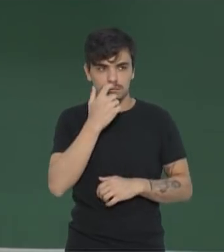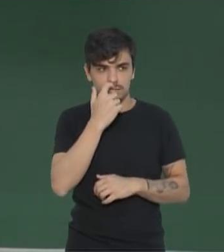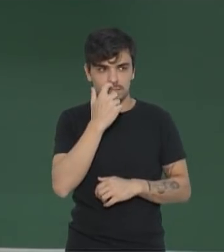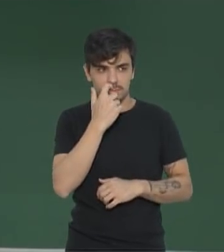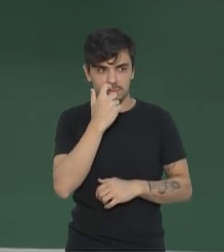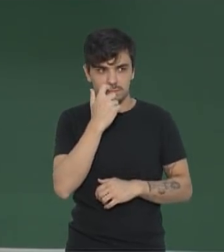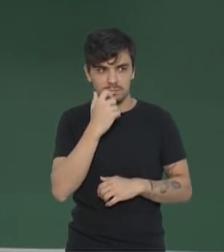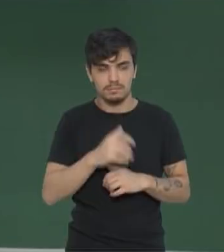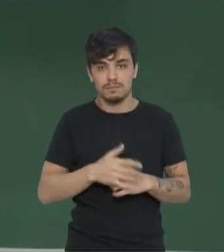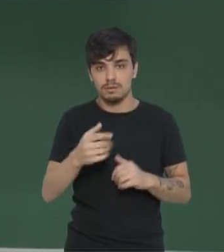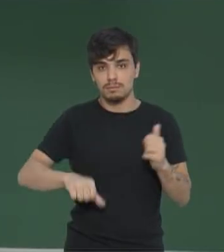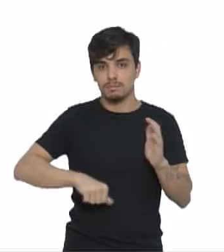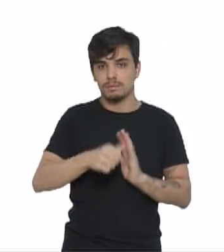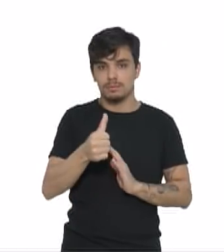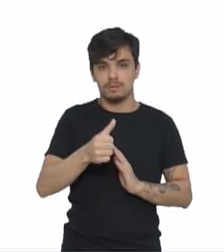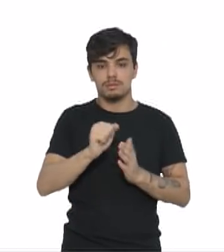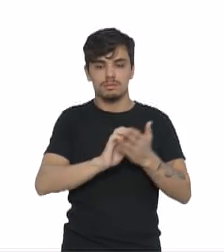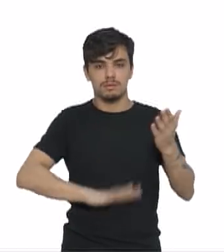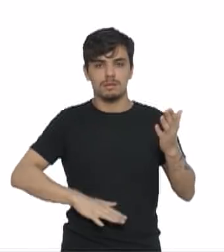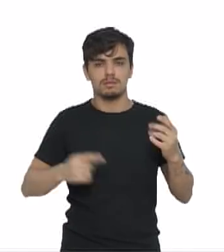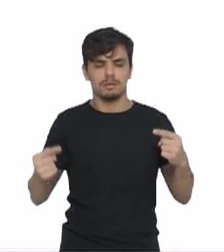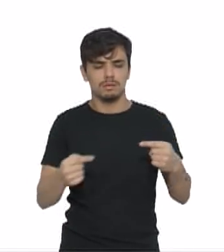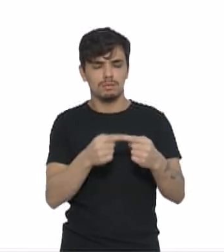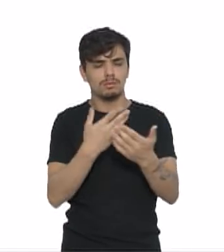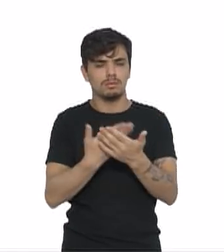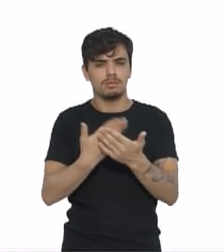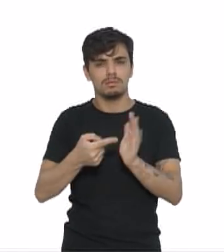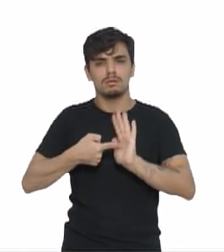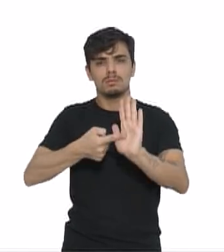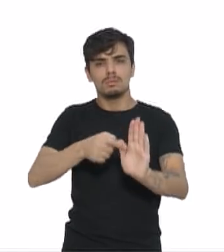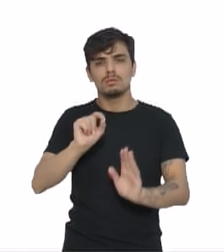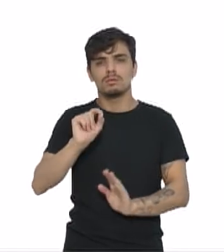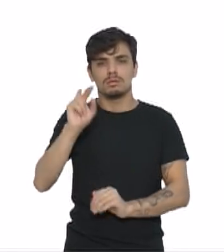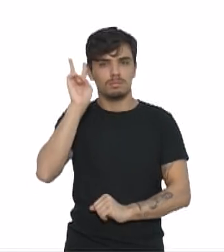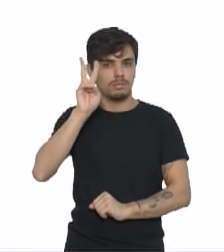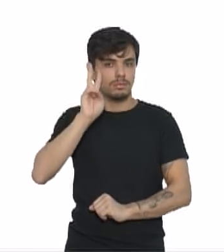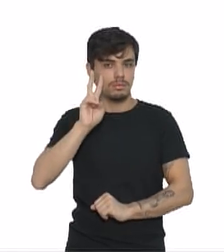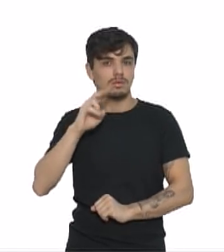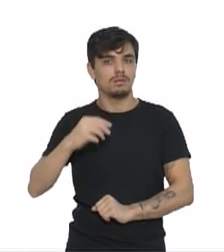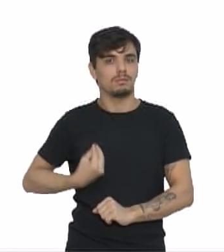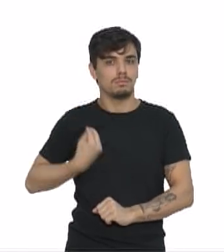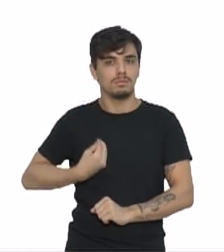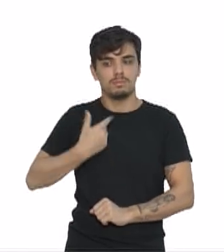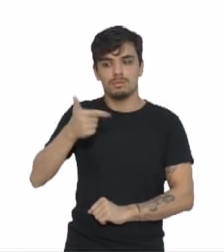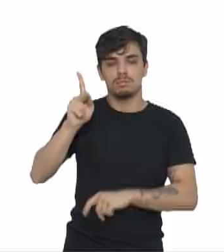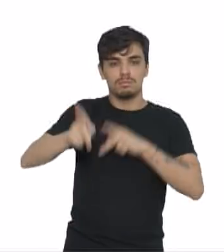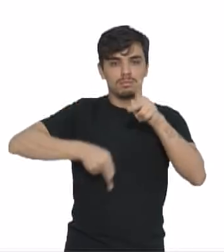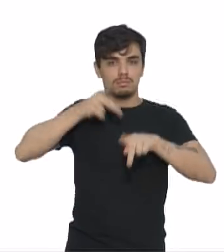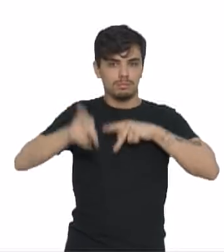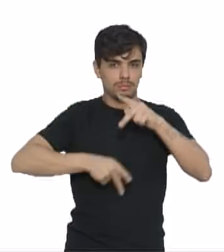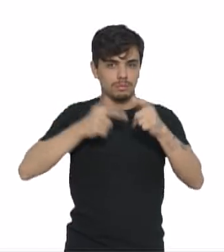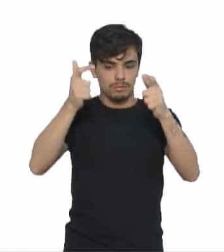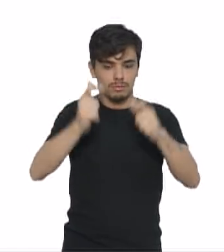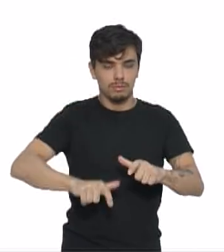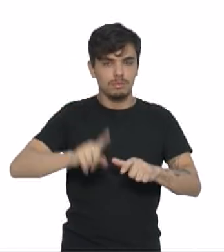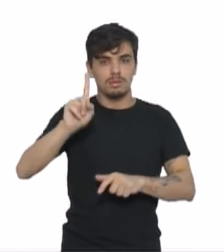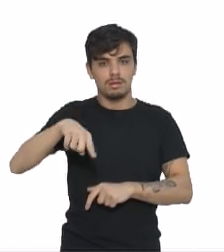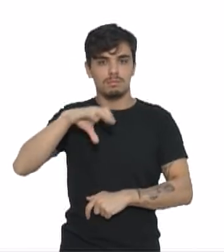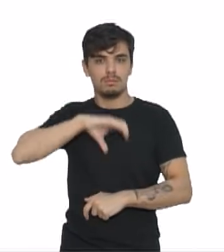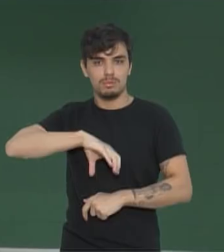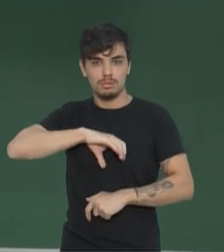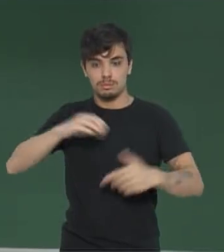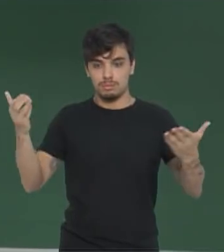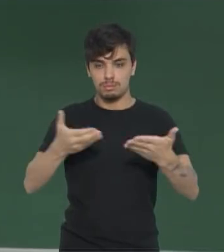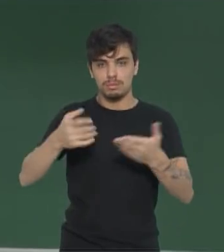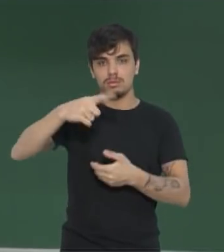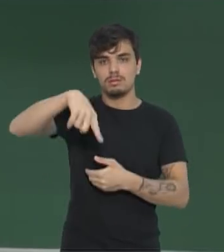É com vocês, primeira atividade. De acordo com nossos estudos, apresente a história da presença de outros povos na região onde hoje é Portugal.